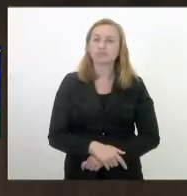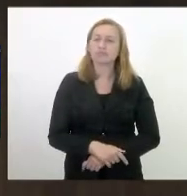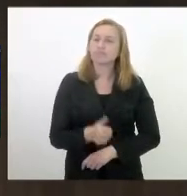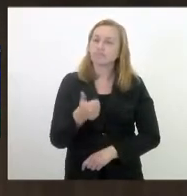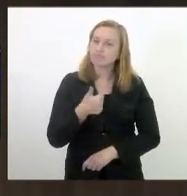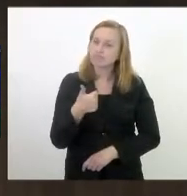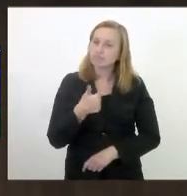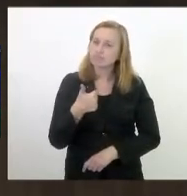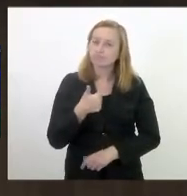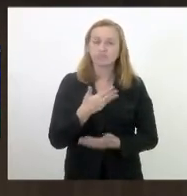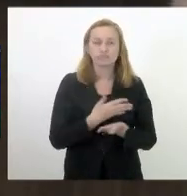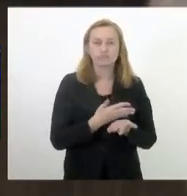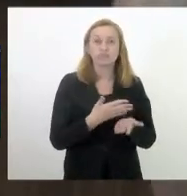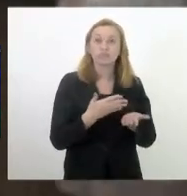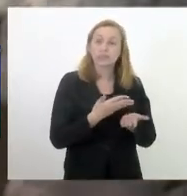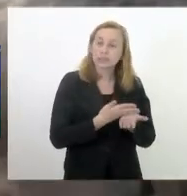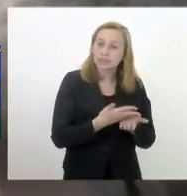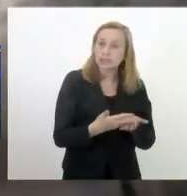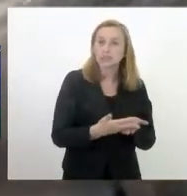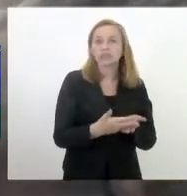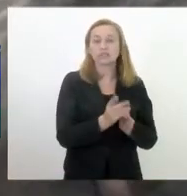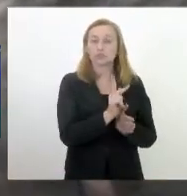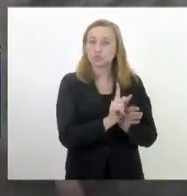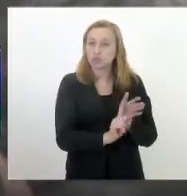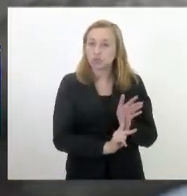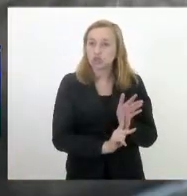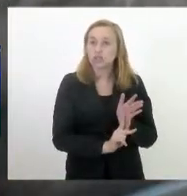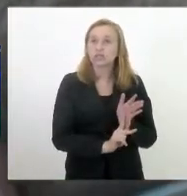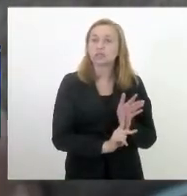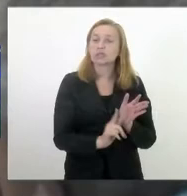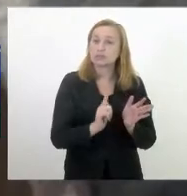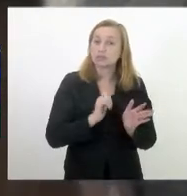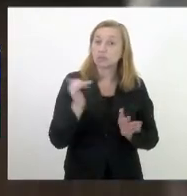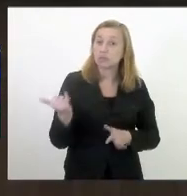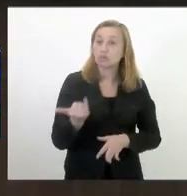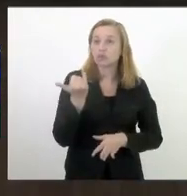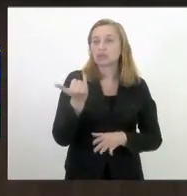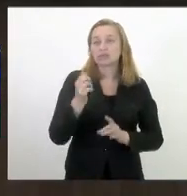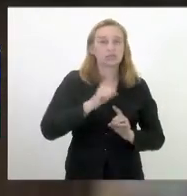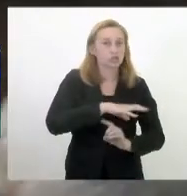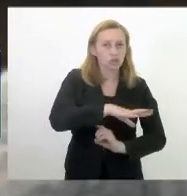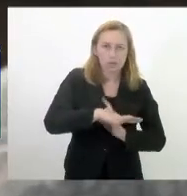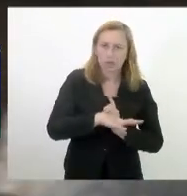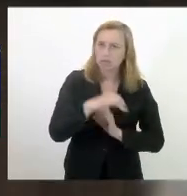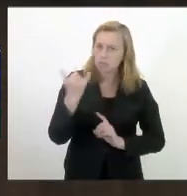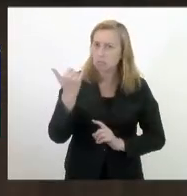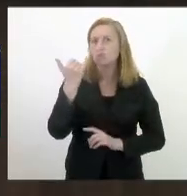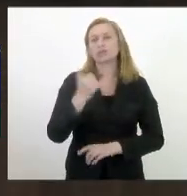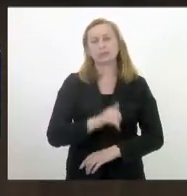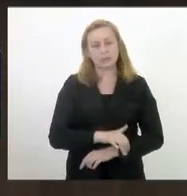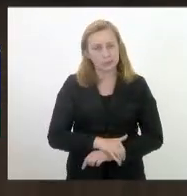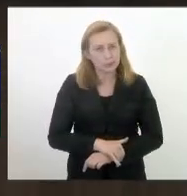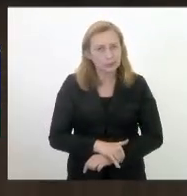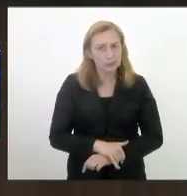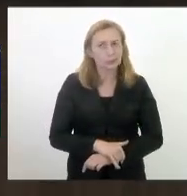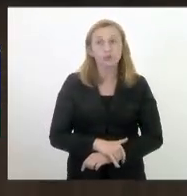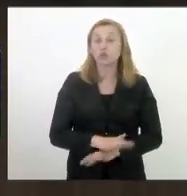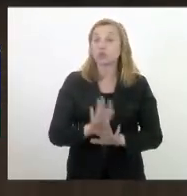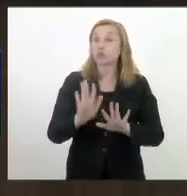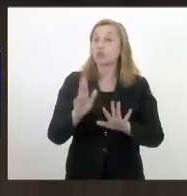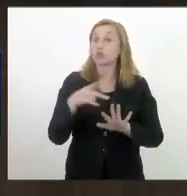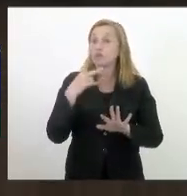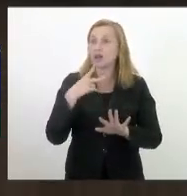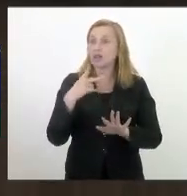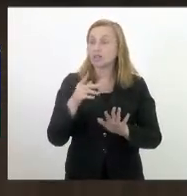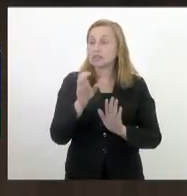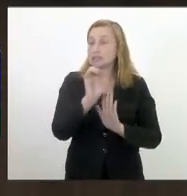primeiro, a iniciativa do projeto tem uma importância social ímpar, não se discute. Mas, quando nós estamos tratando de